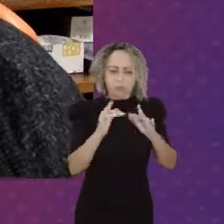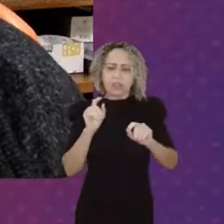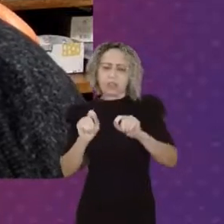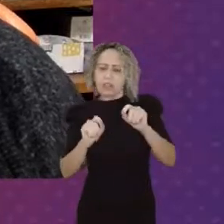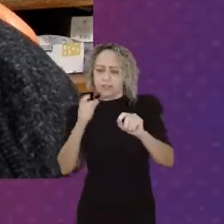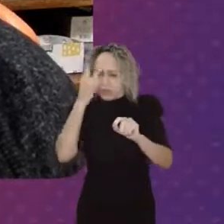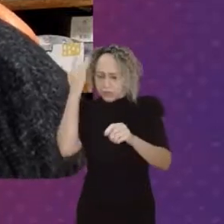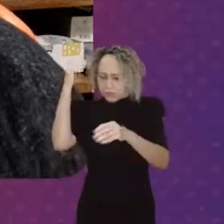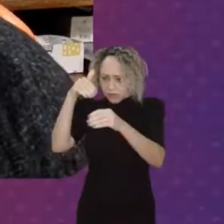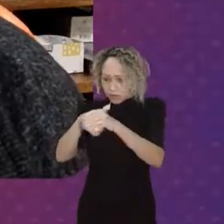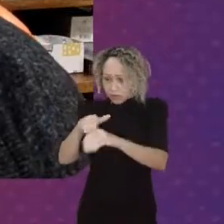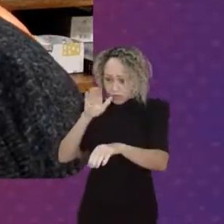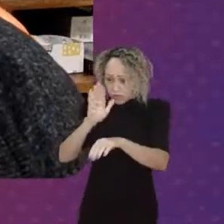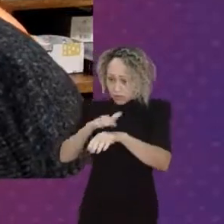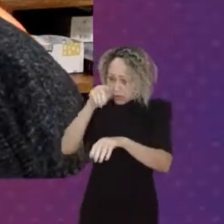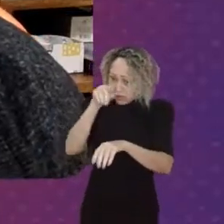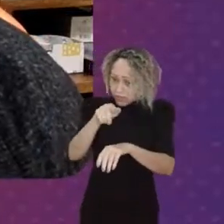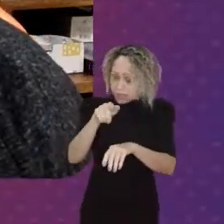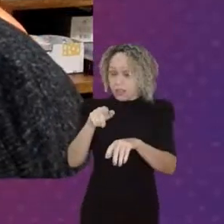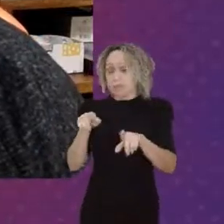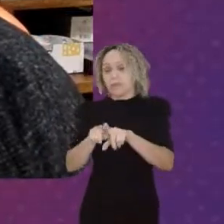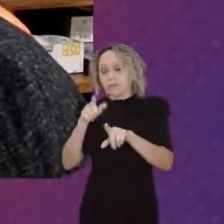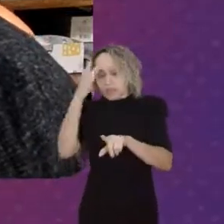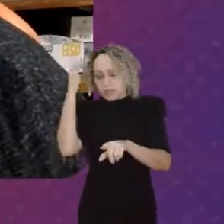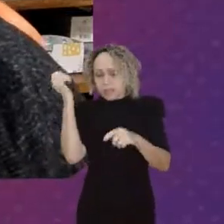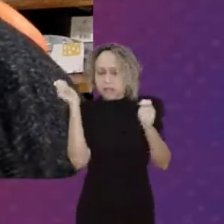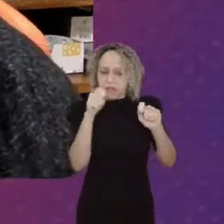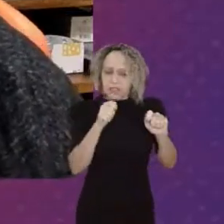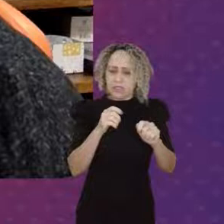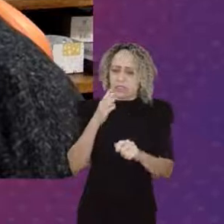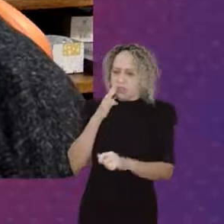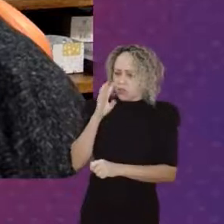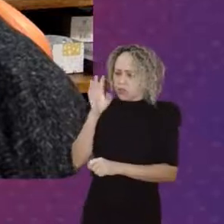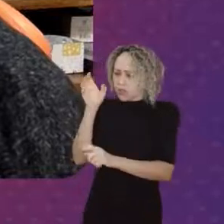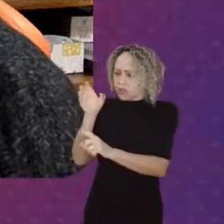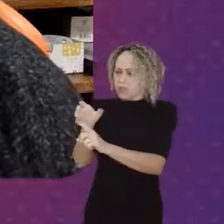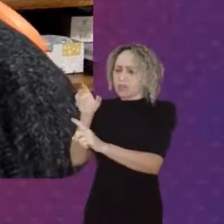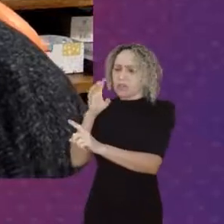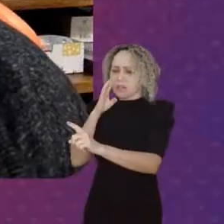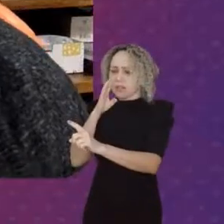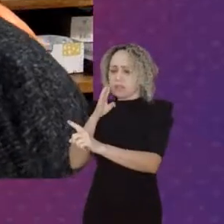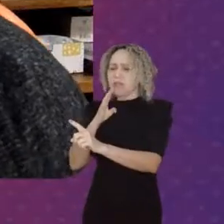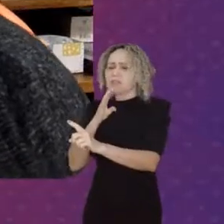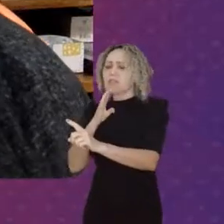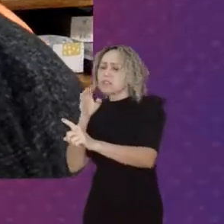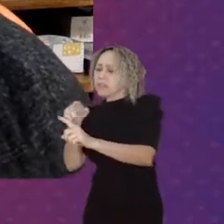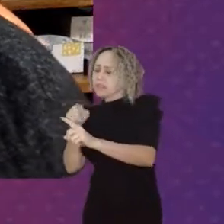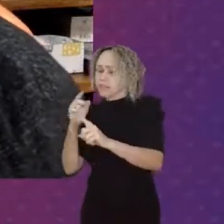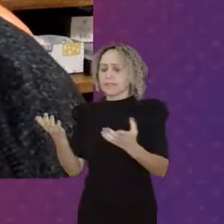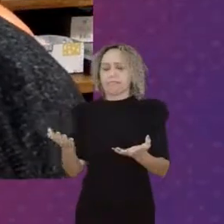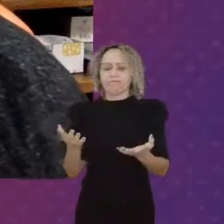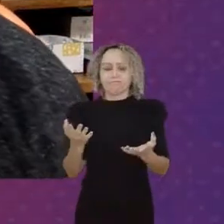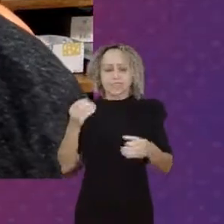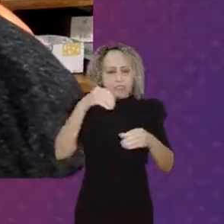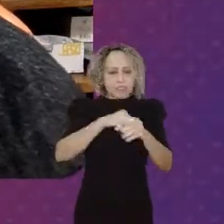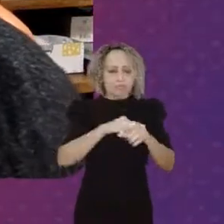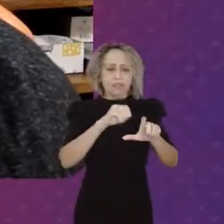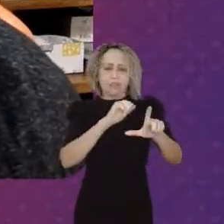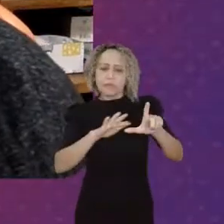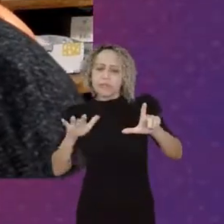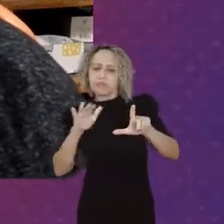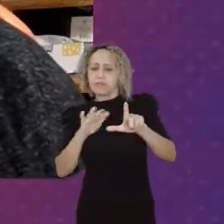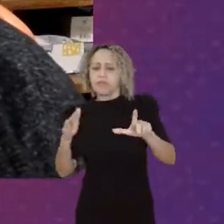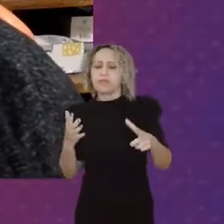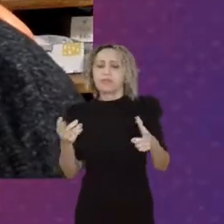vai votar em você, com as pessoas que precisam te conhecer para divulgar suas plataformas de campanha, e com isso se torna